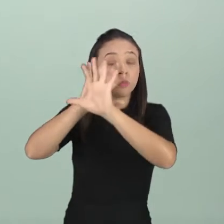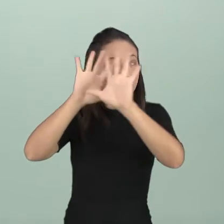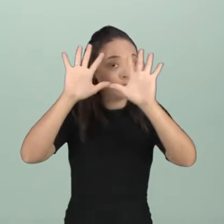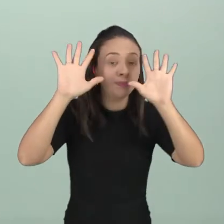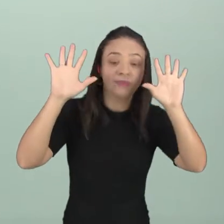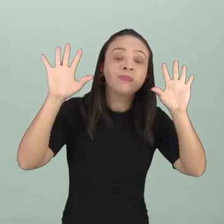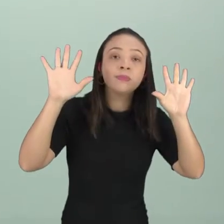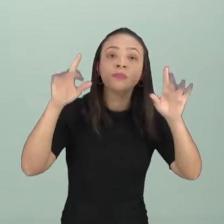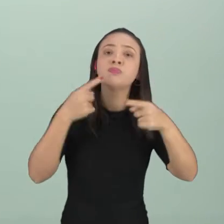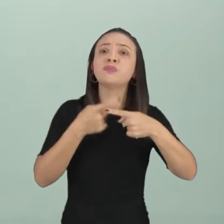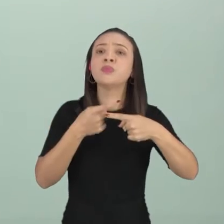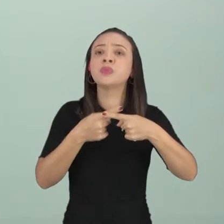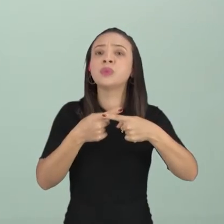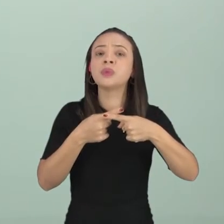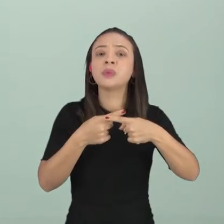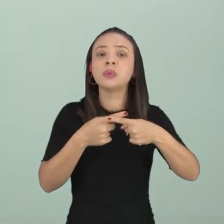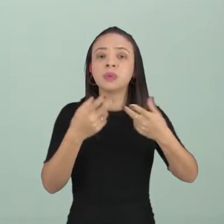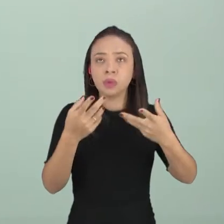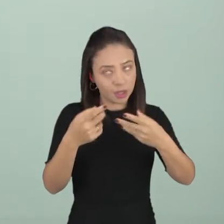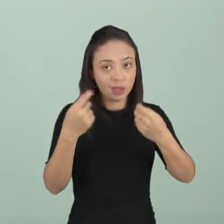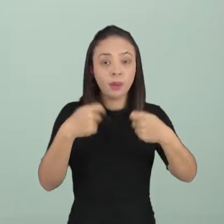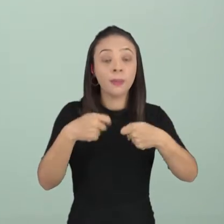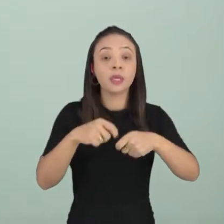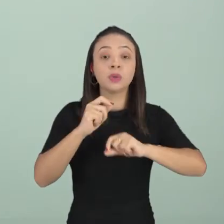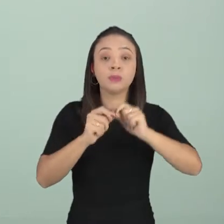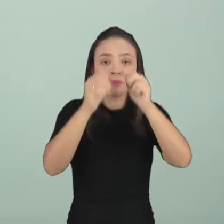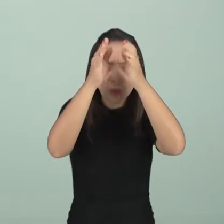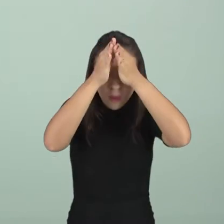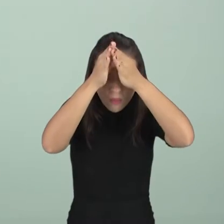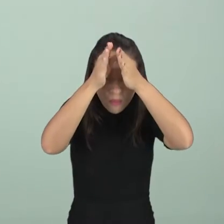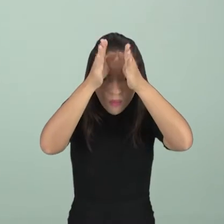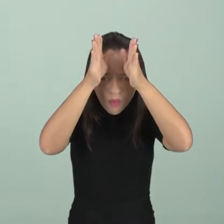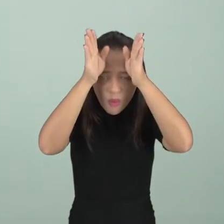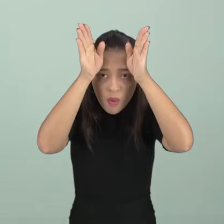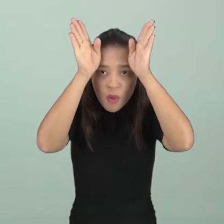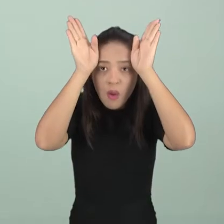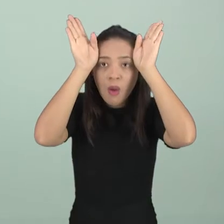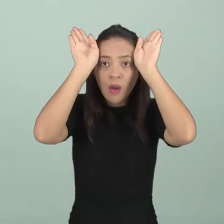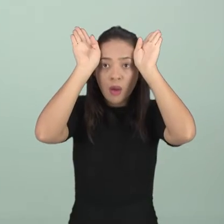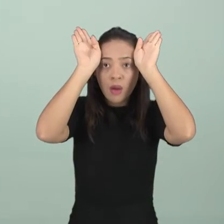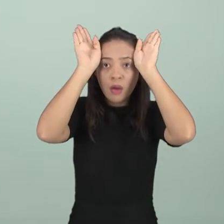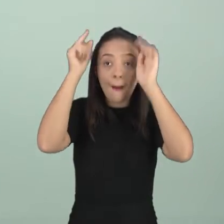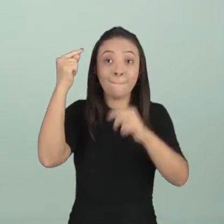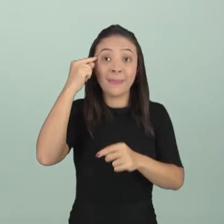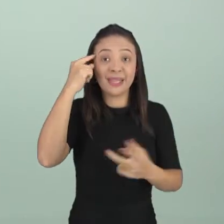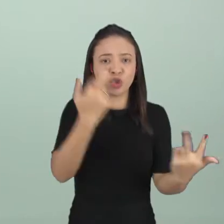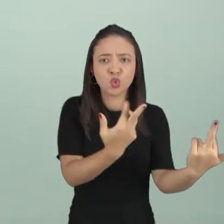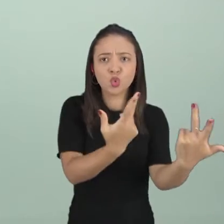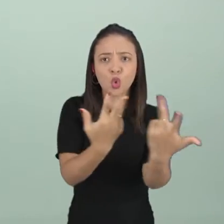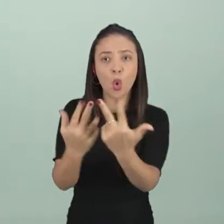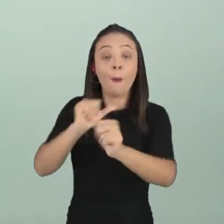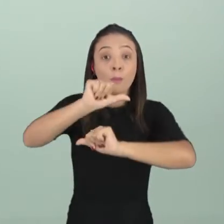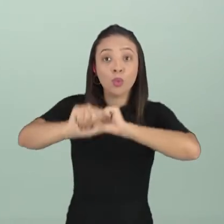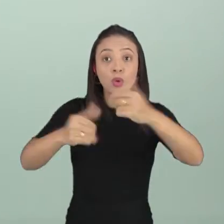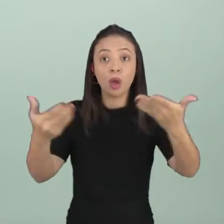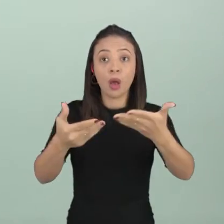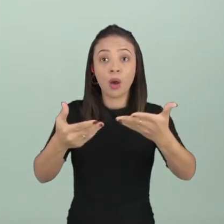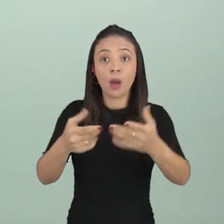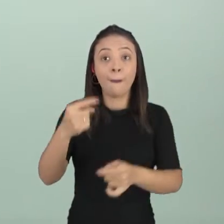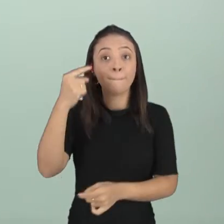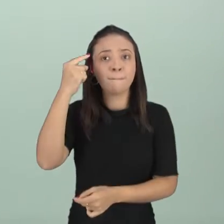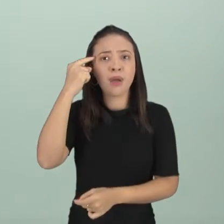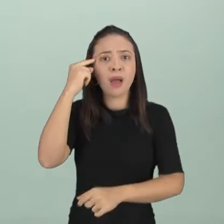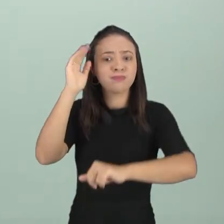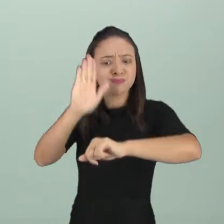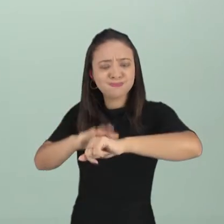você vai sair da caixinha, digamos assim. Você vai parar de pensar igual todos e vai pensar